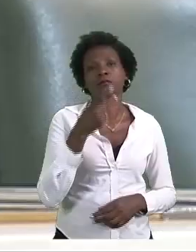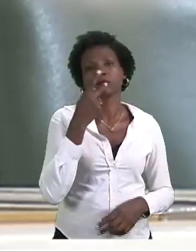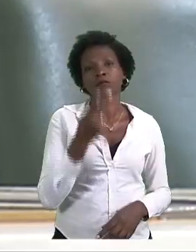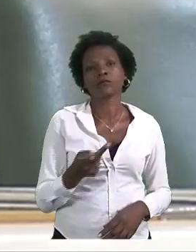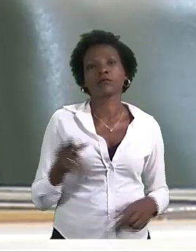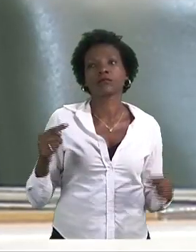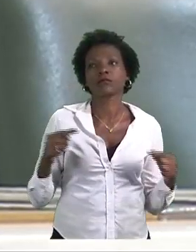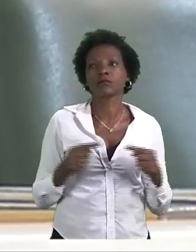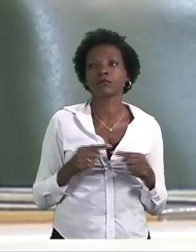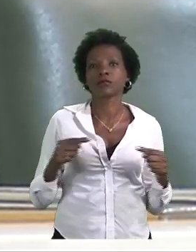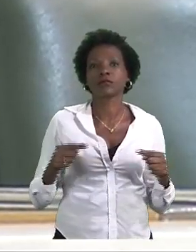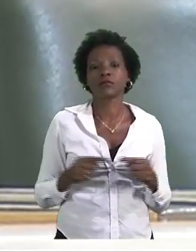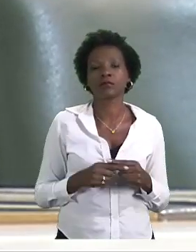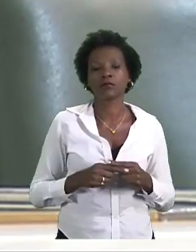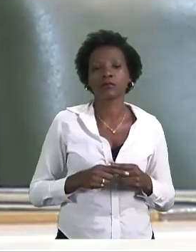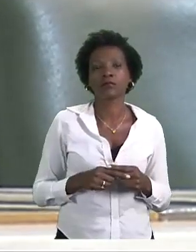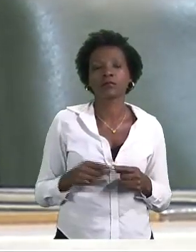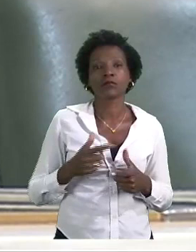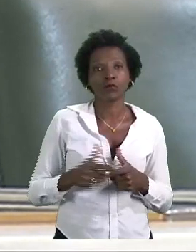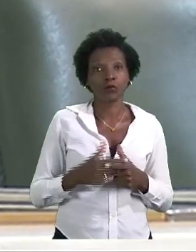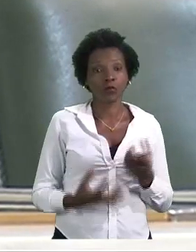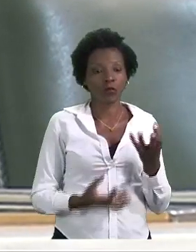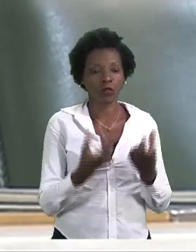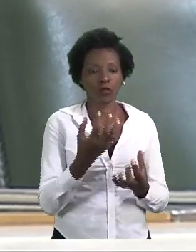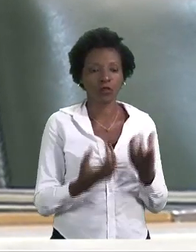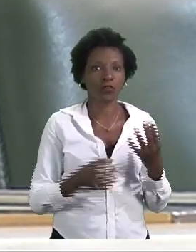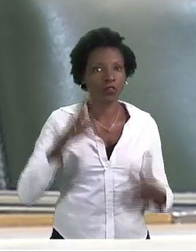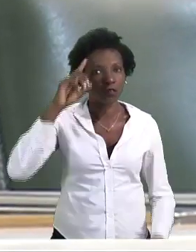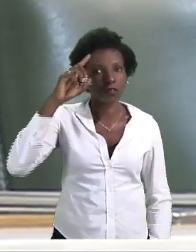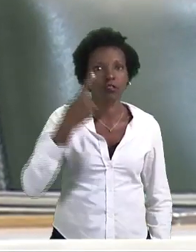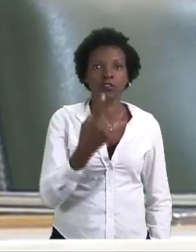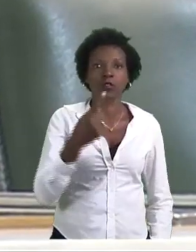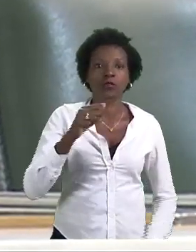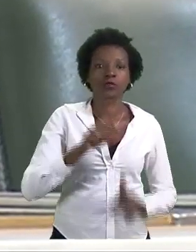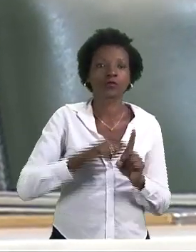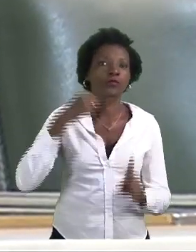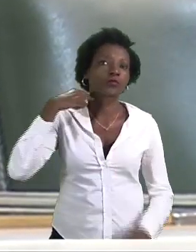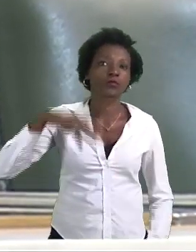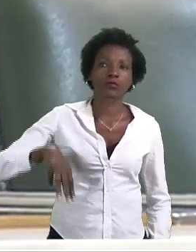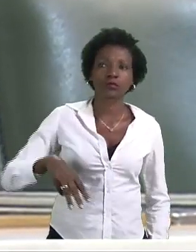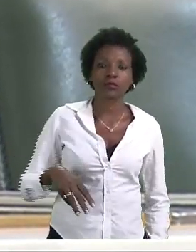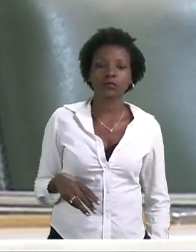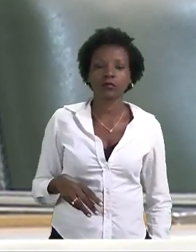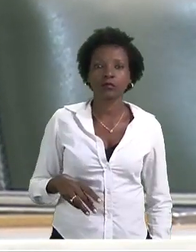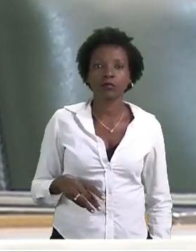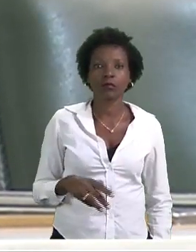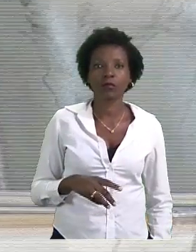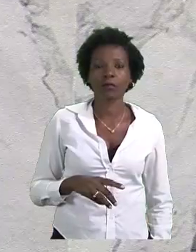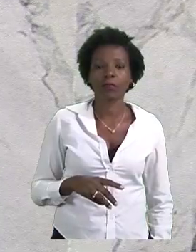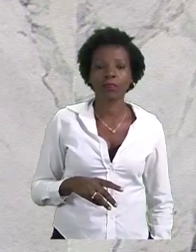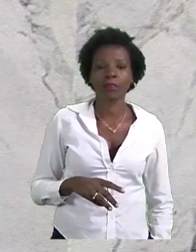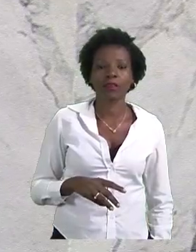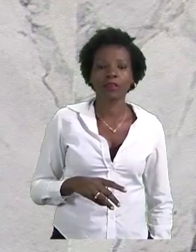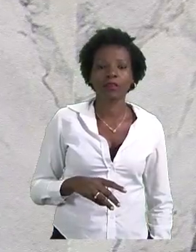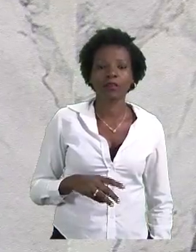sobre o horrível acidente ocorrido no dia 1º de maio, dia 1 para dia 31, 30 para o dia 1º,